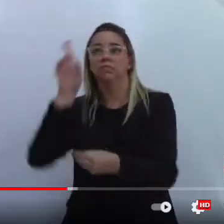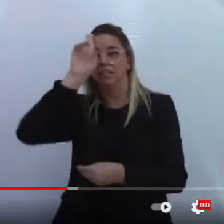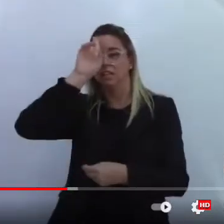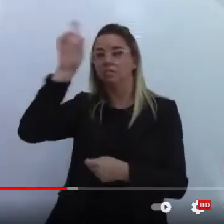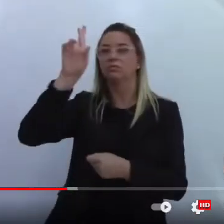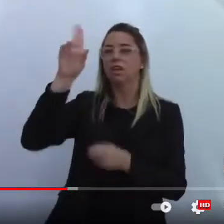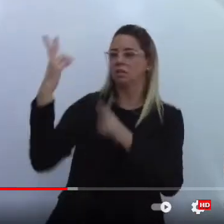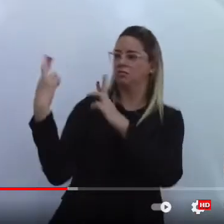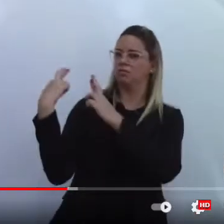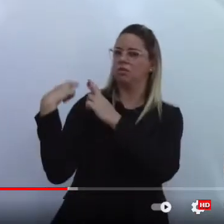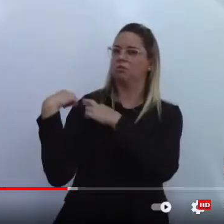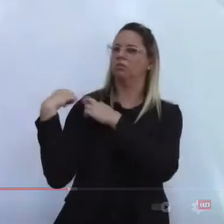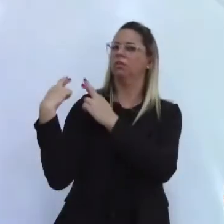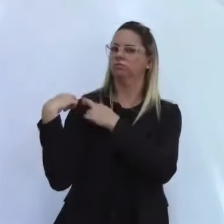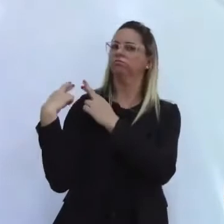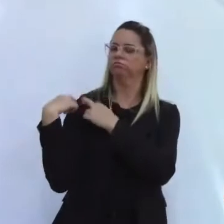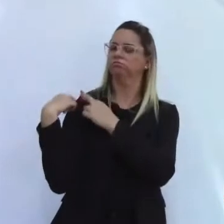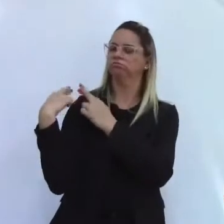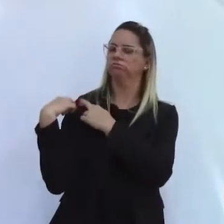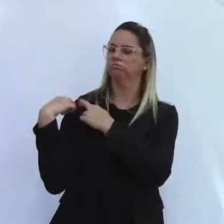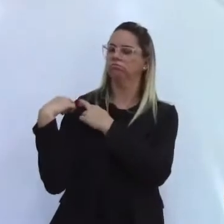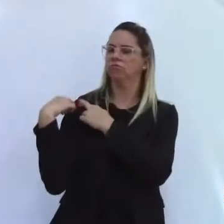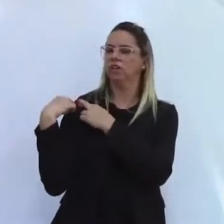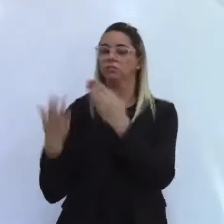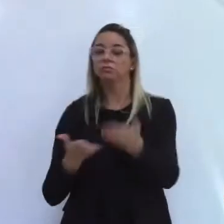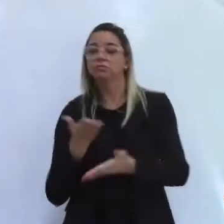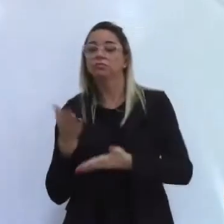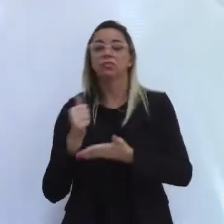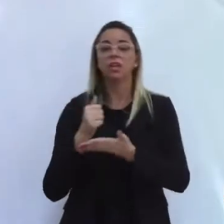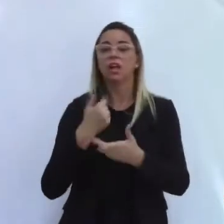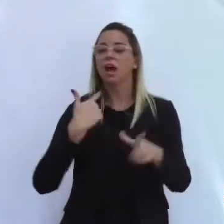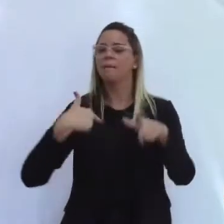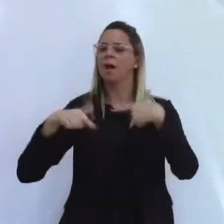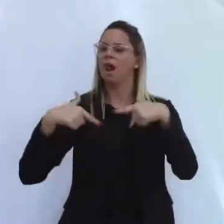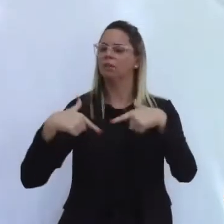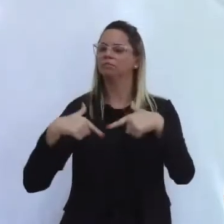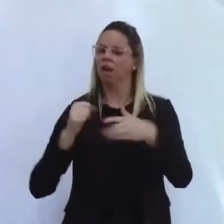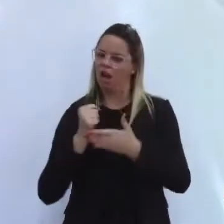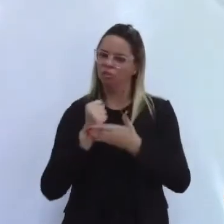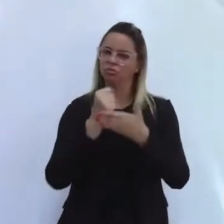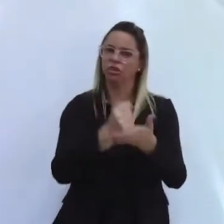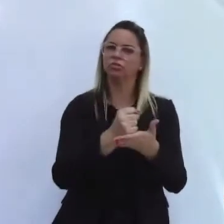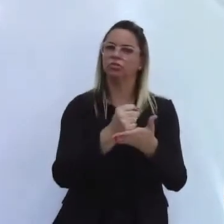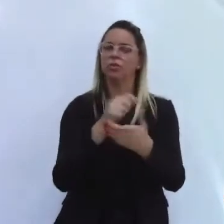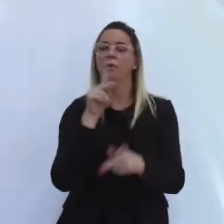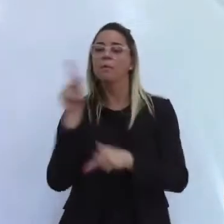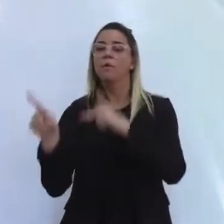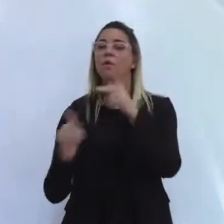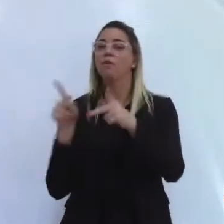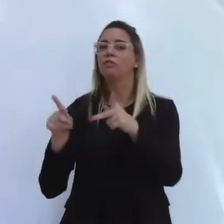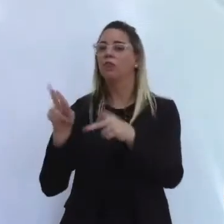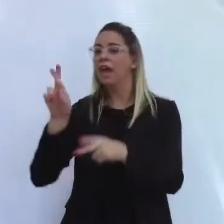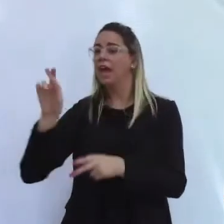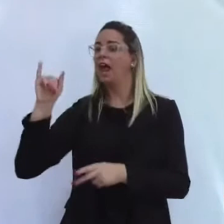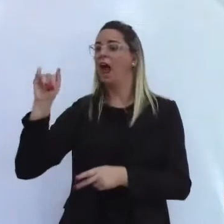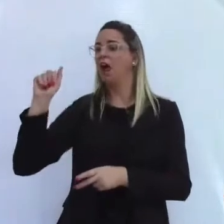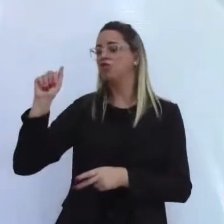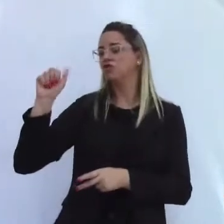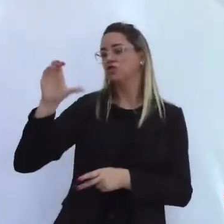muita responsabilidade e prestando serviço à comunidade da Associação do Riachão do